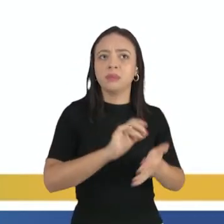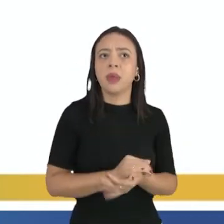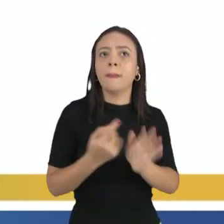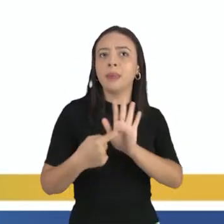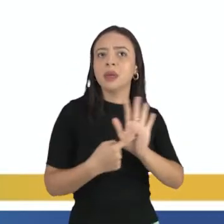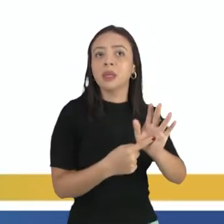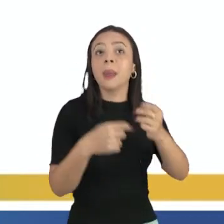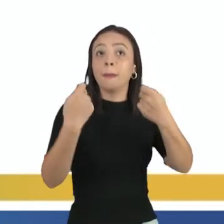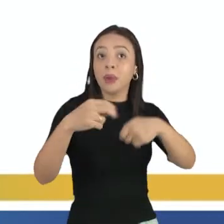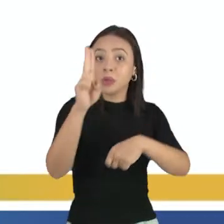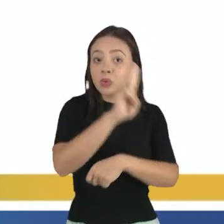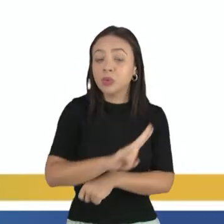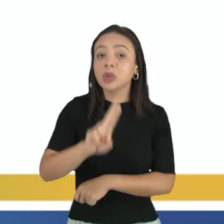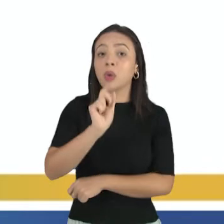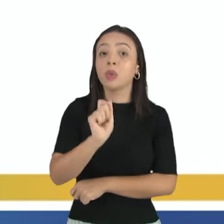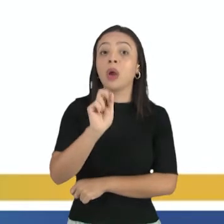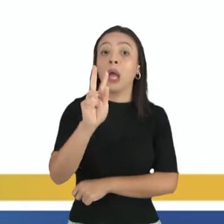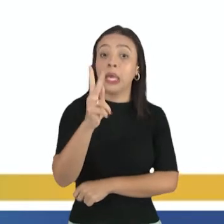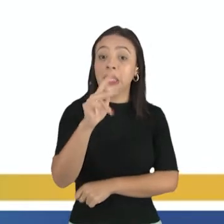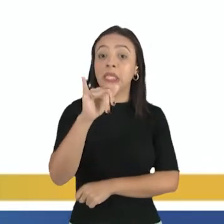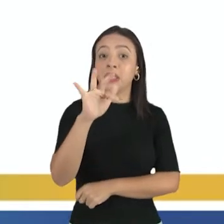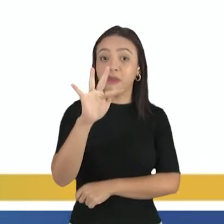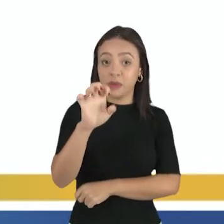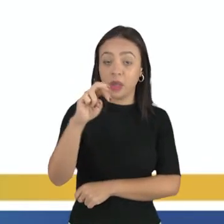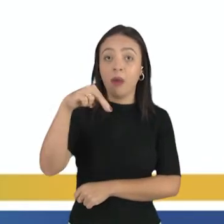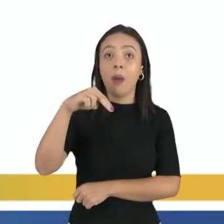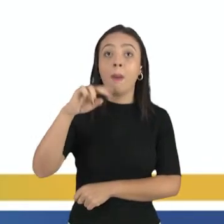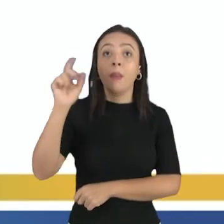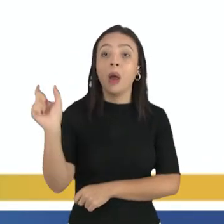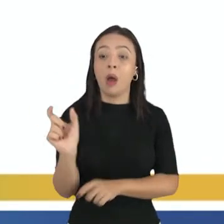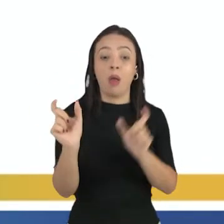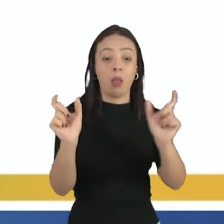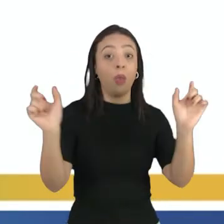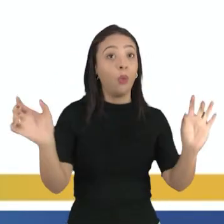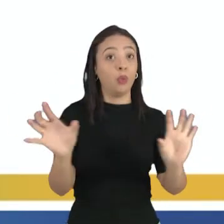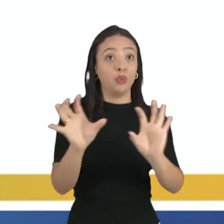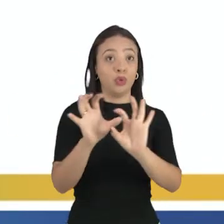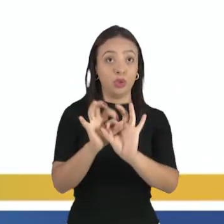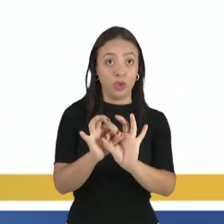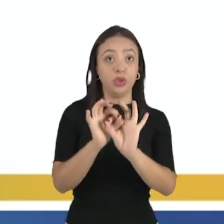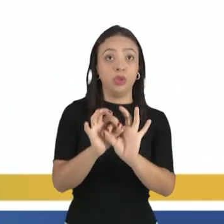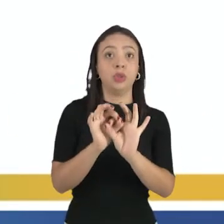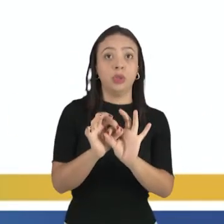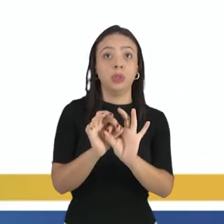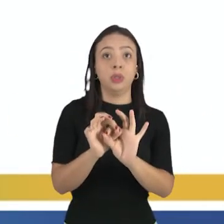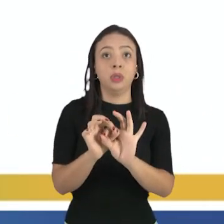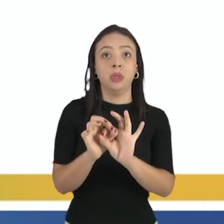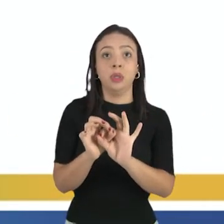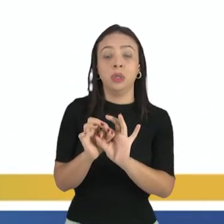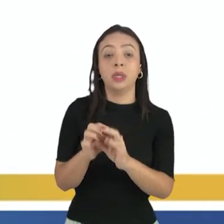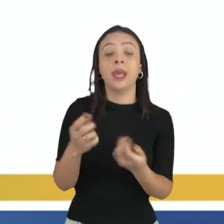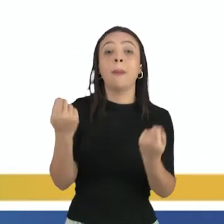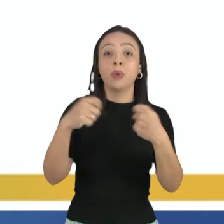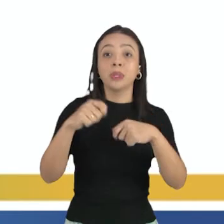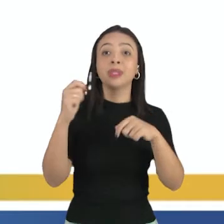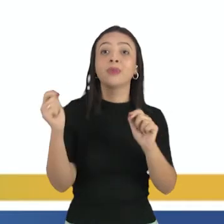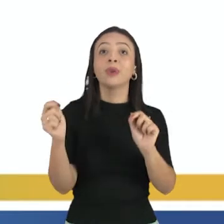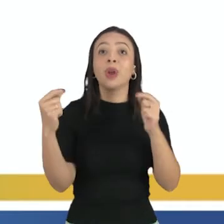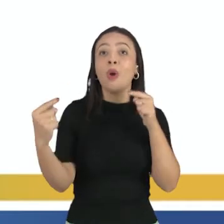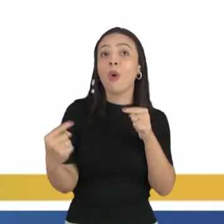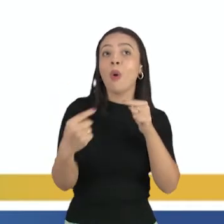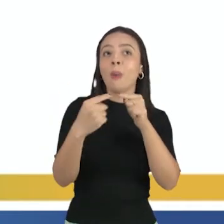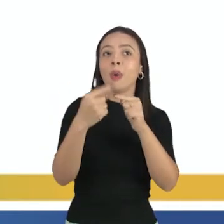que deve-se utilizar hífen para ligar duas ou mais palavras que ocasionalmente se combinam